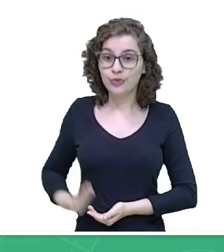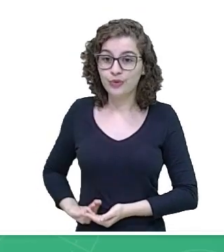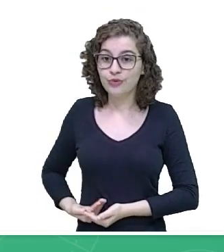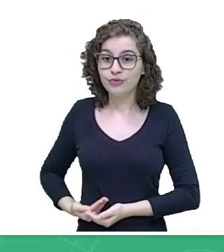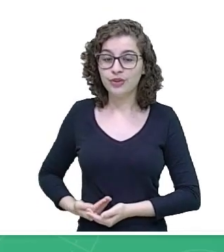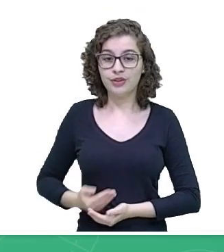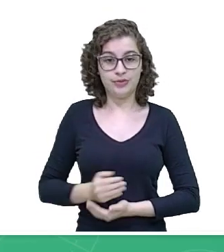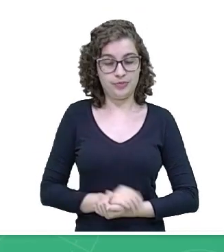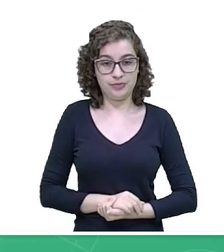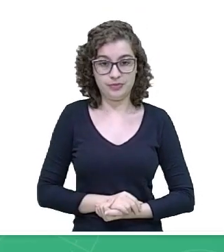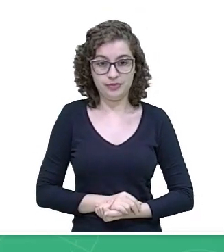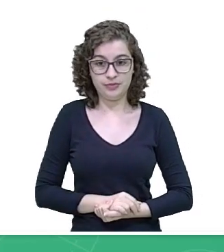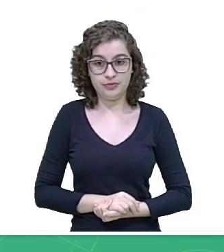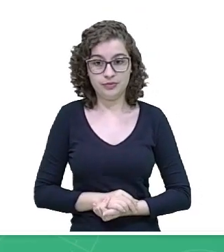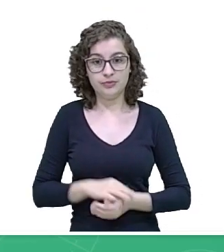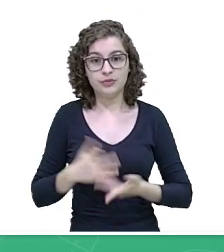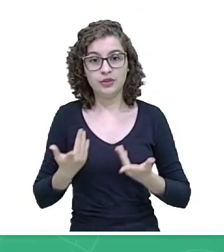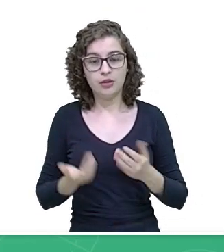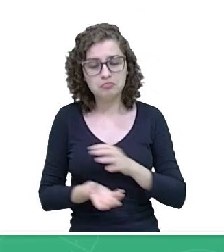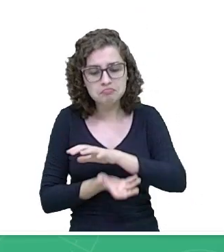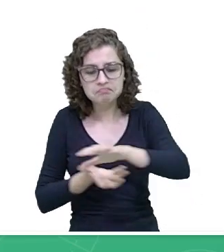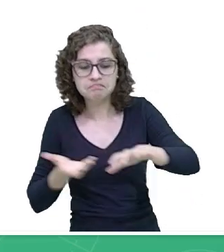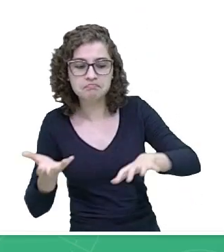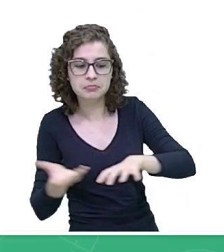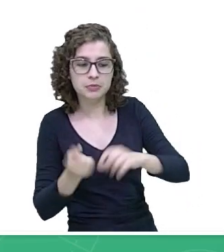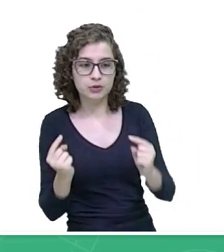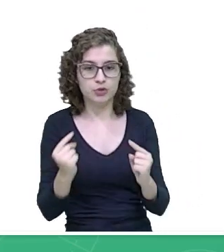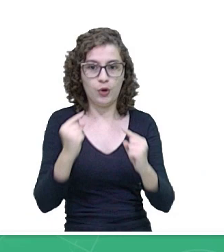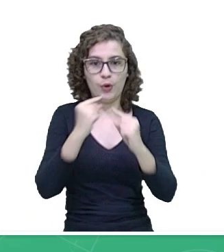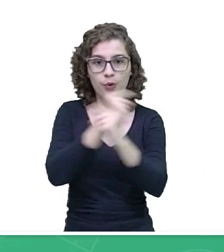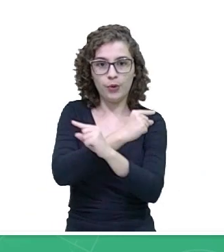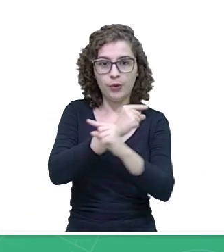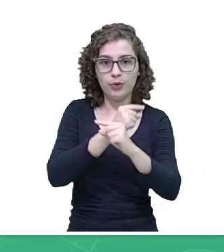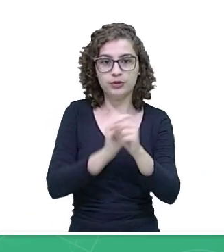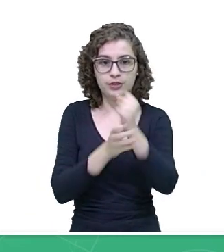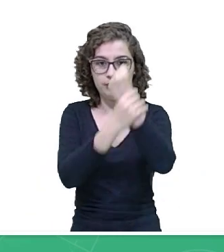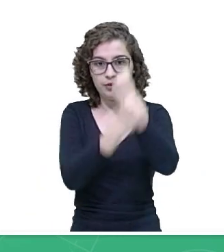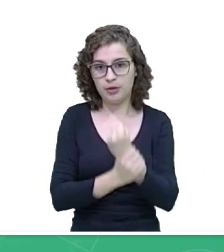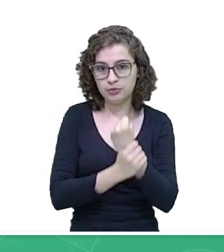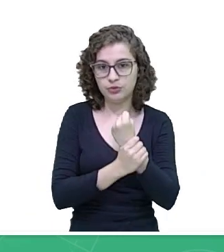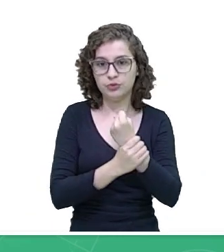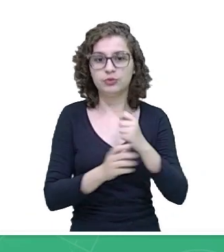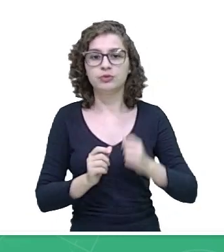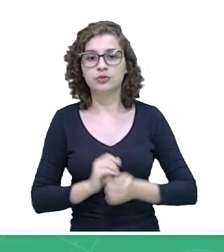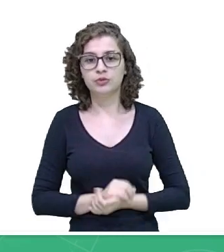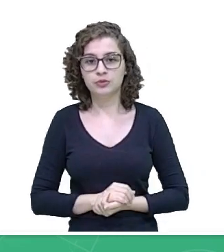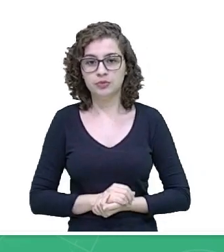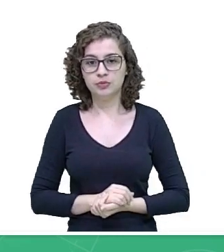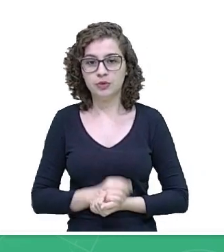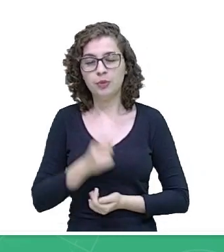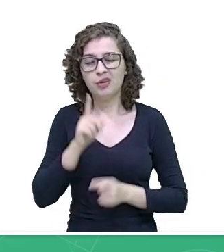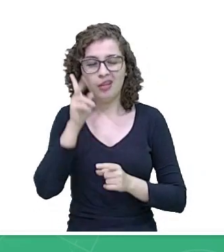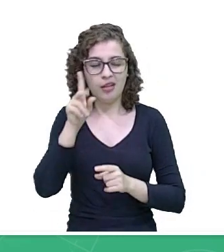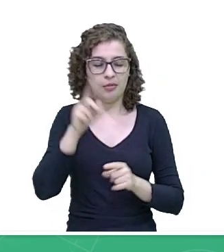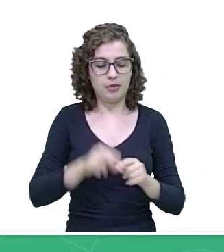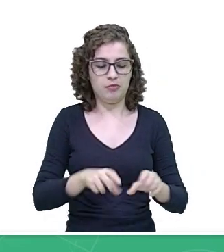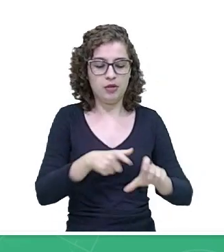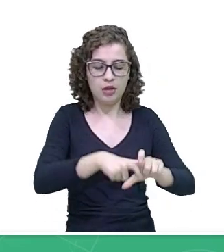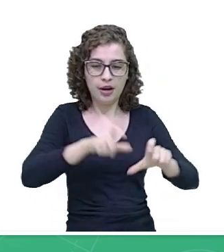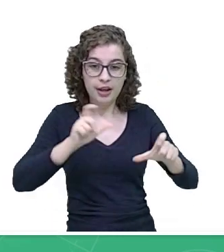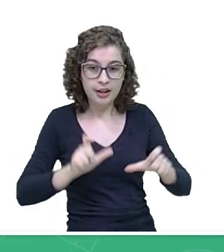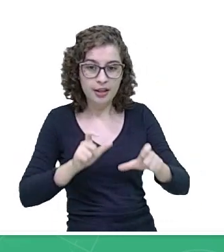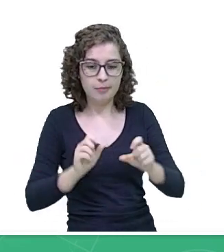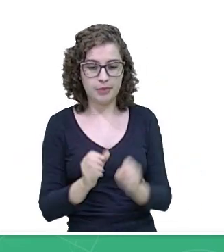bem? Então nós temos aí, ó, um movimento contrário ao absolutismo, que era justamente o que as 13 colônias também estavam vivendo,